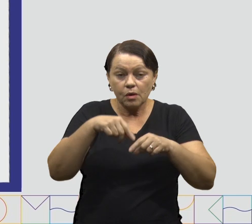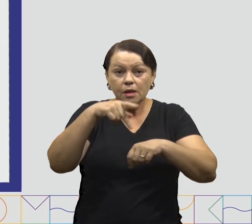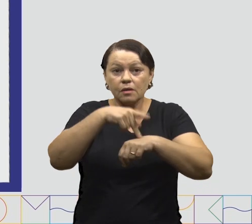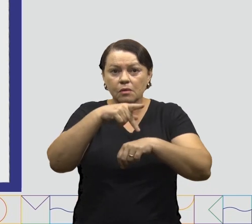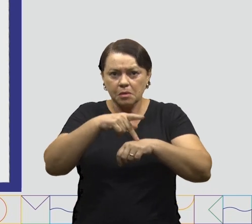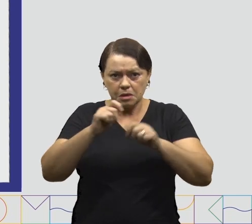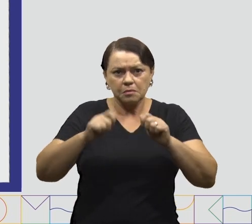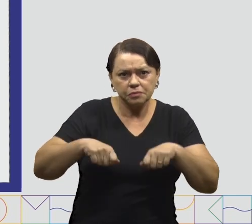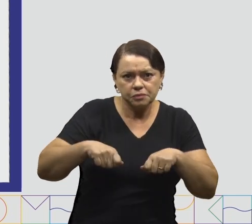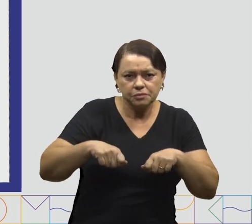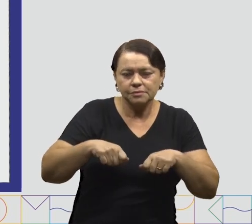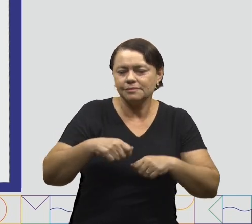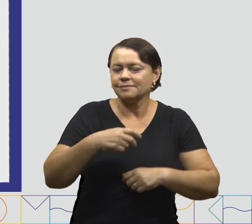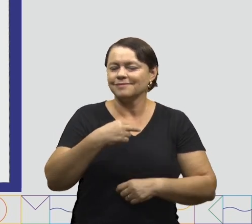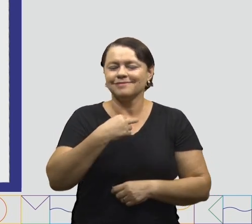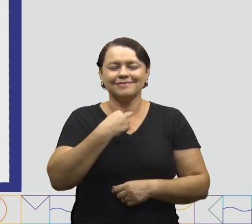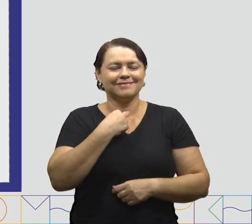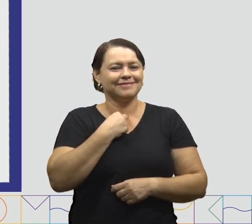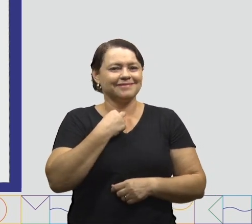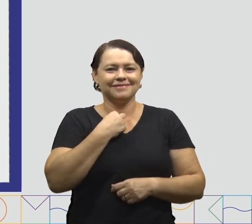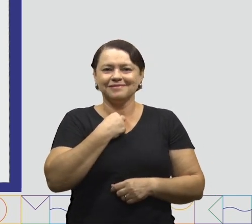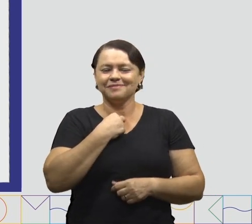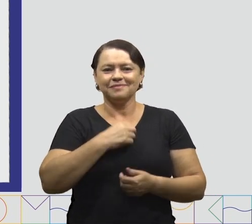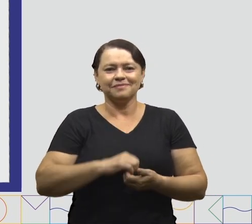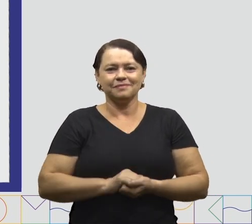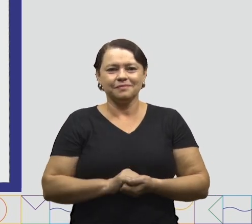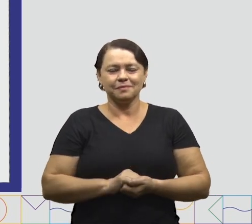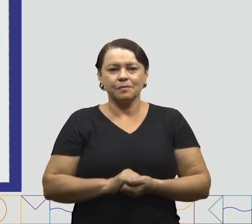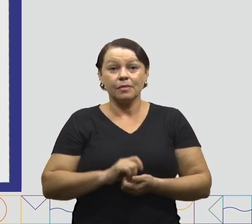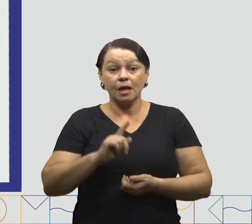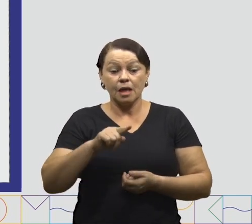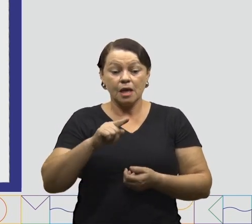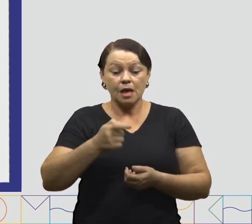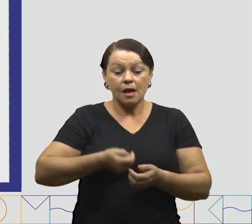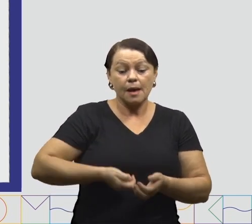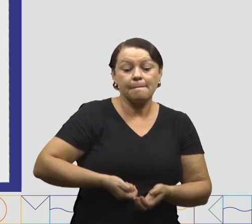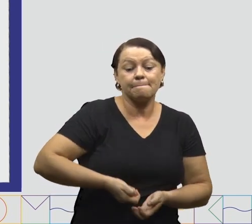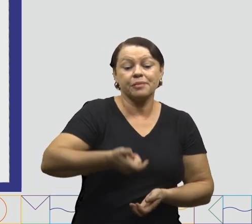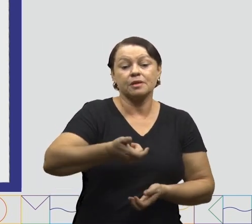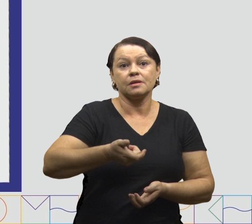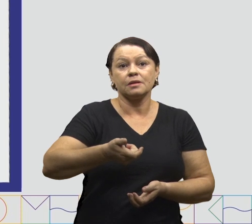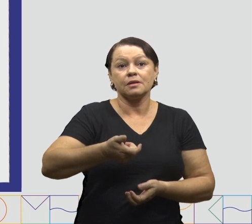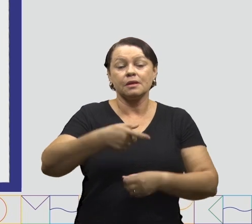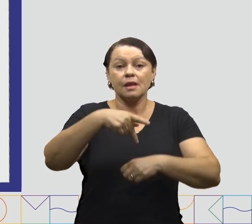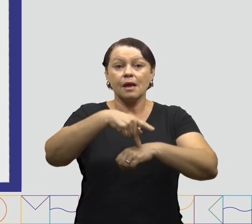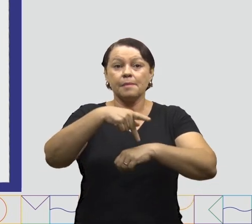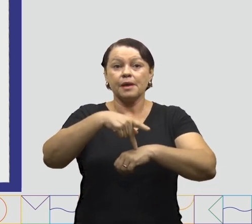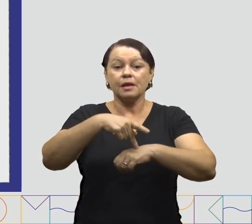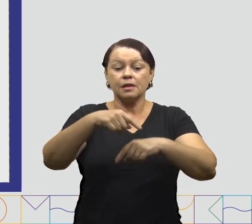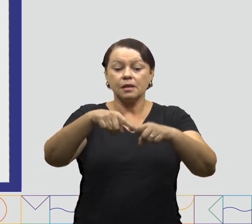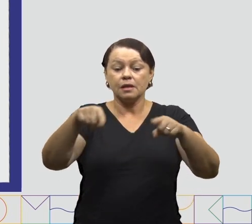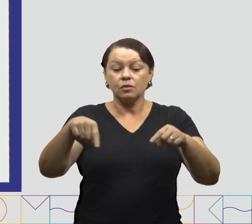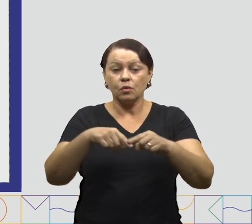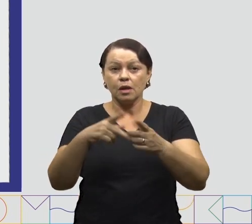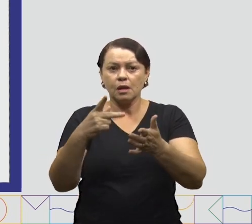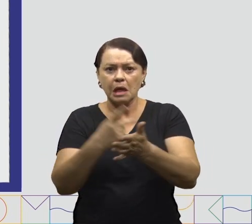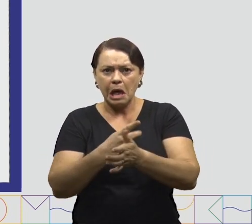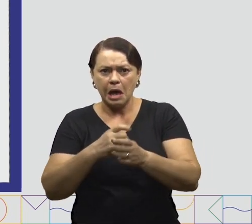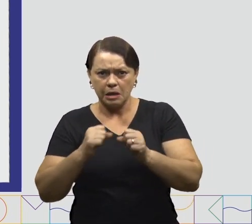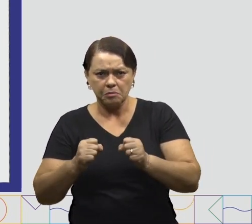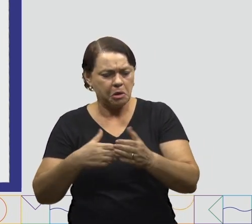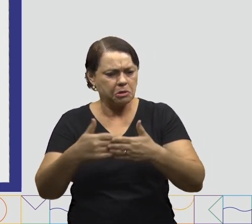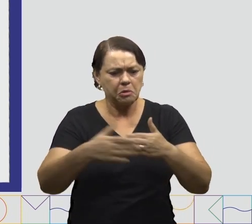estiver a pedrinha. O que mais? Não pode jogar a pedrinha no quadrado errado. Isso mesmo, devemos seguir